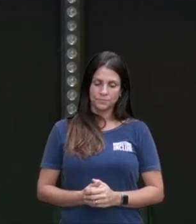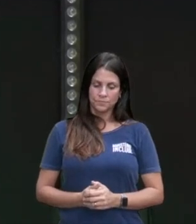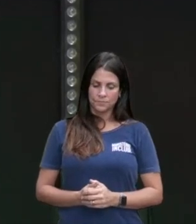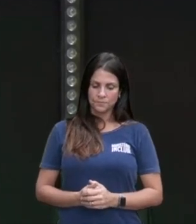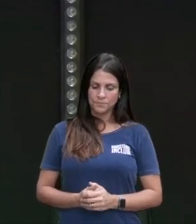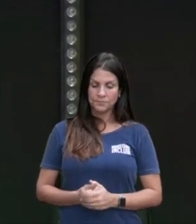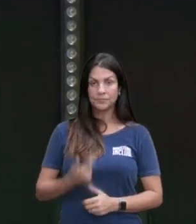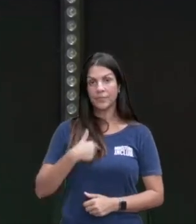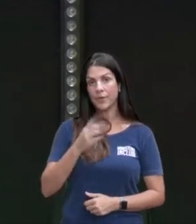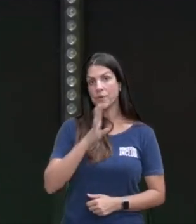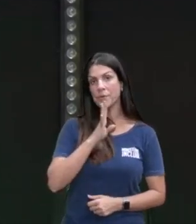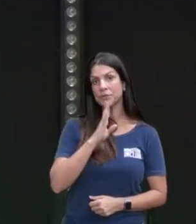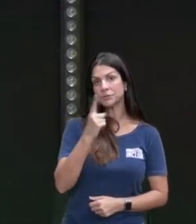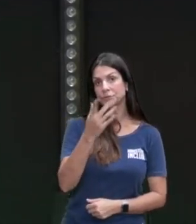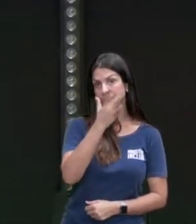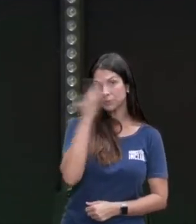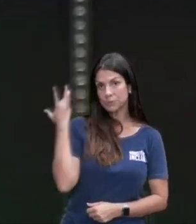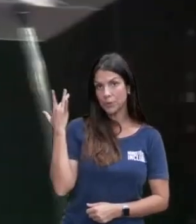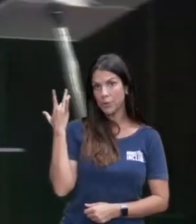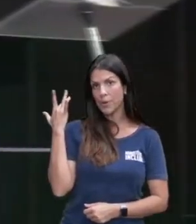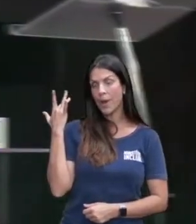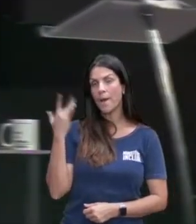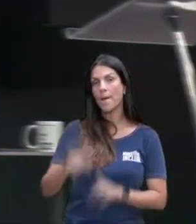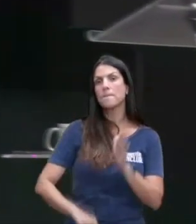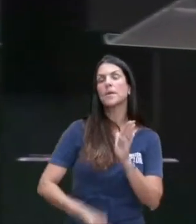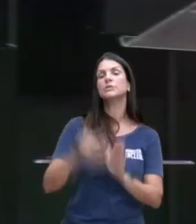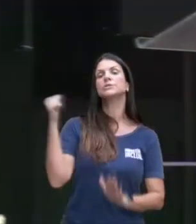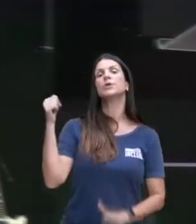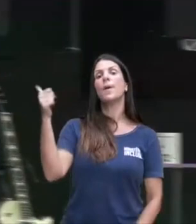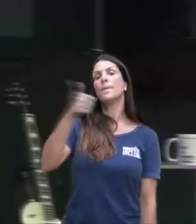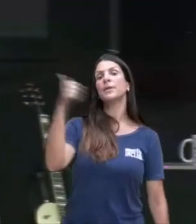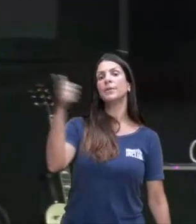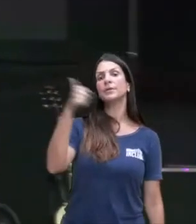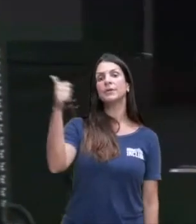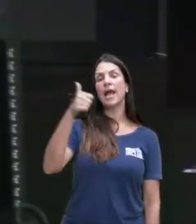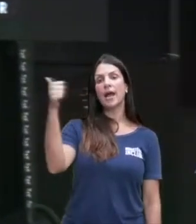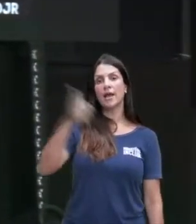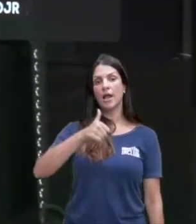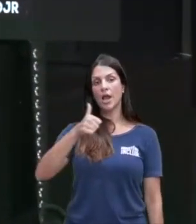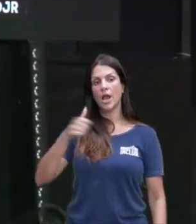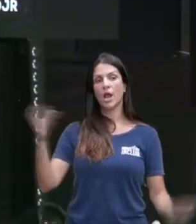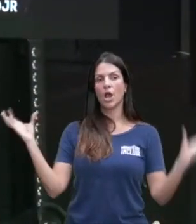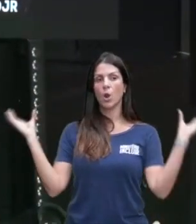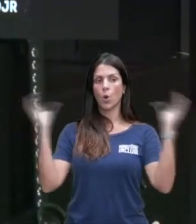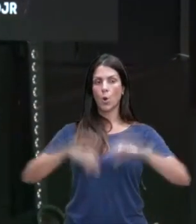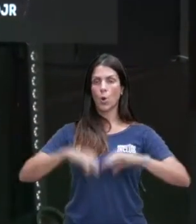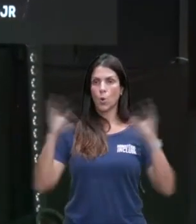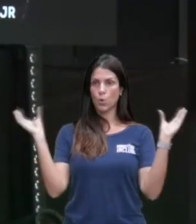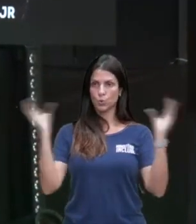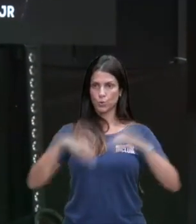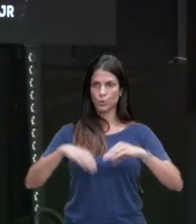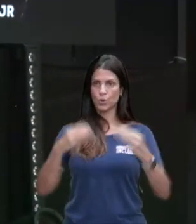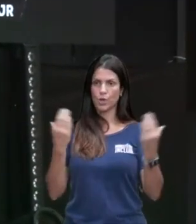e eu conheço um cara que ele passou primeiro lugar para concurso desta Dias Edilson e o irmão dele não consigo nem acabar a faculdade